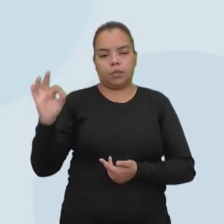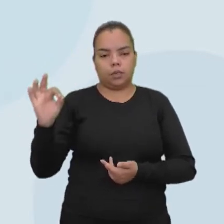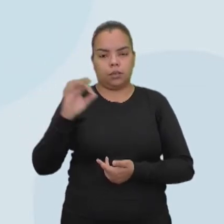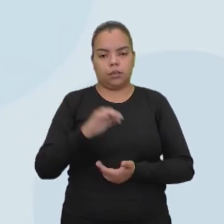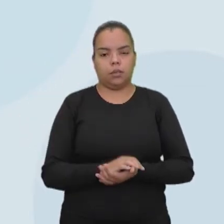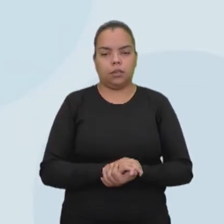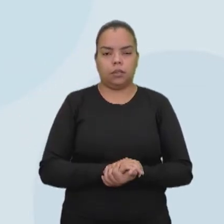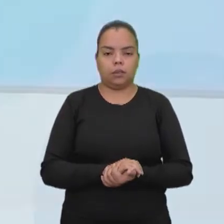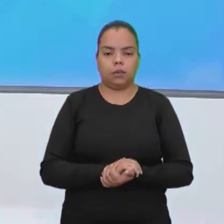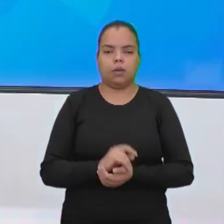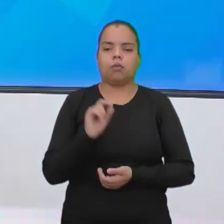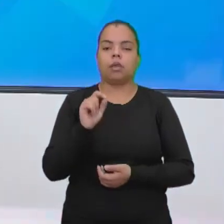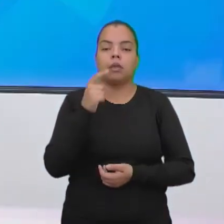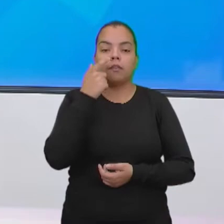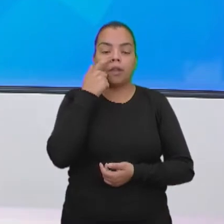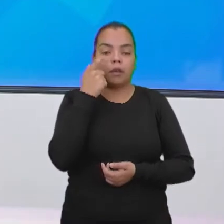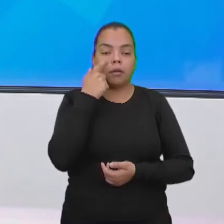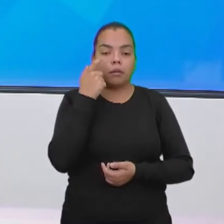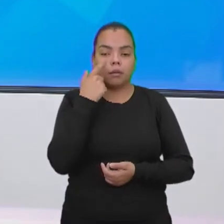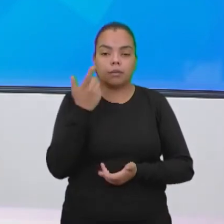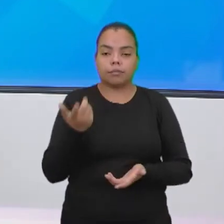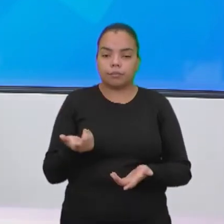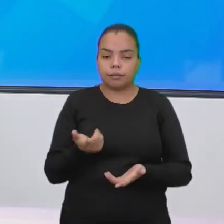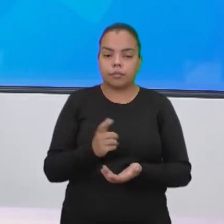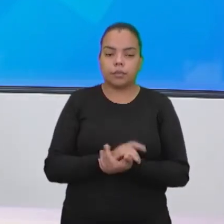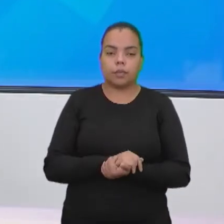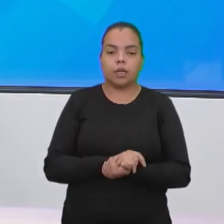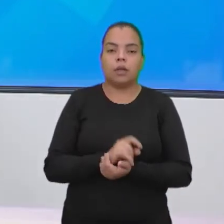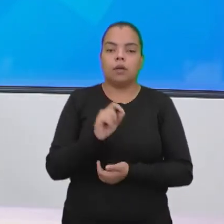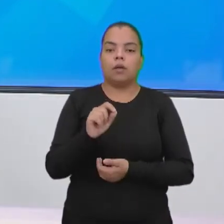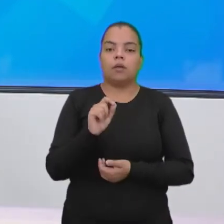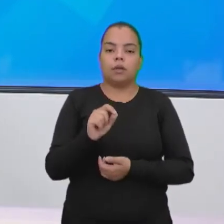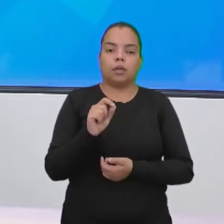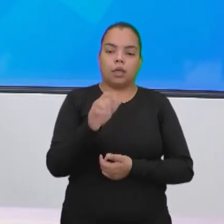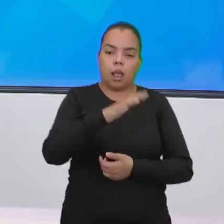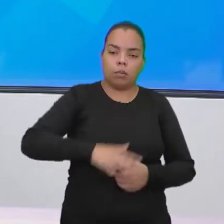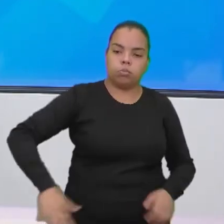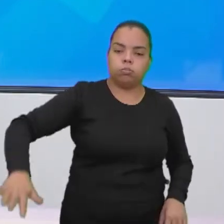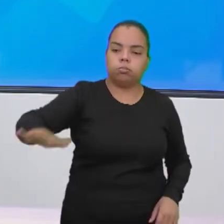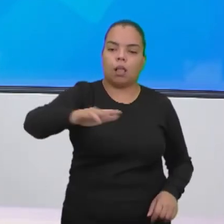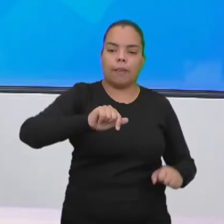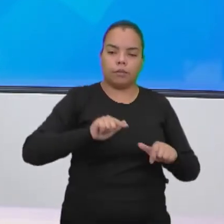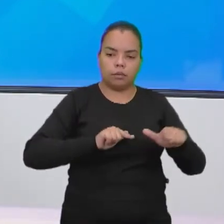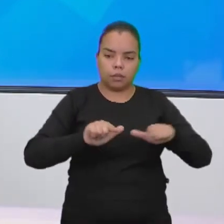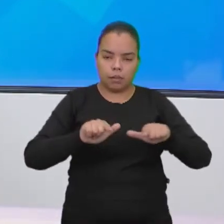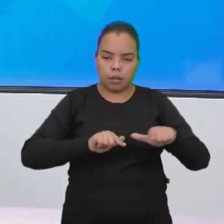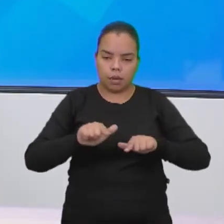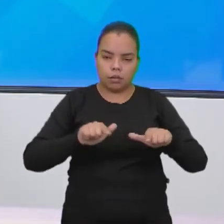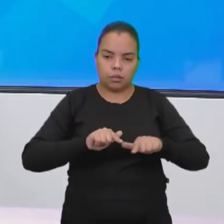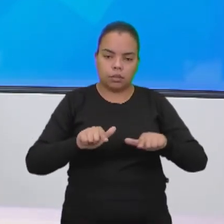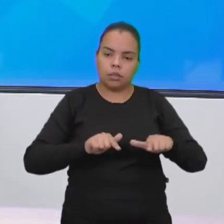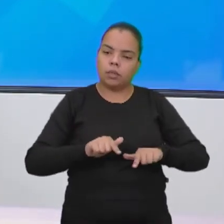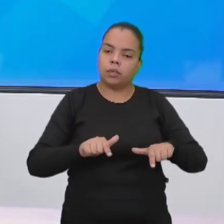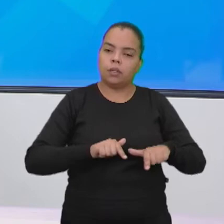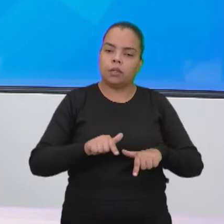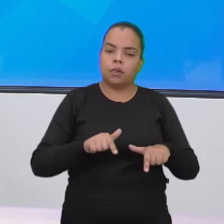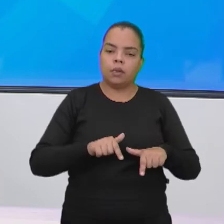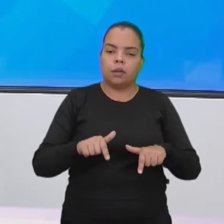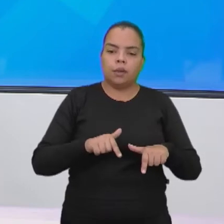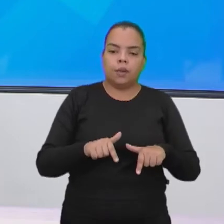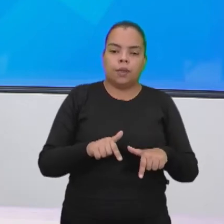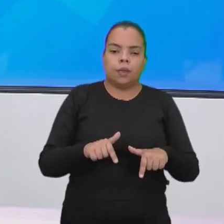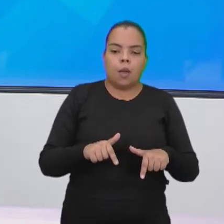73,5%. O que a gente vê? Que no mercado de trabalho você pode conseguir, né, uma porcentagem maior